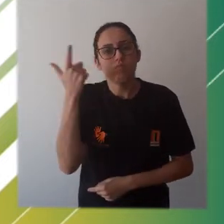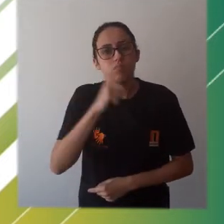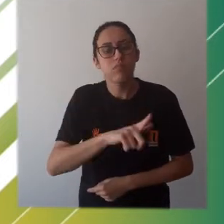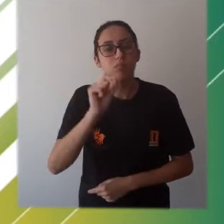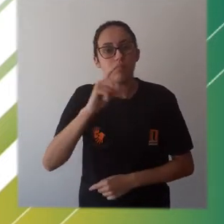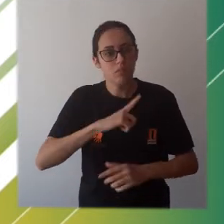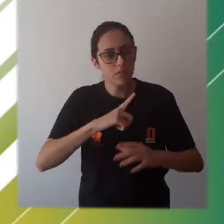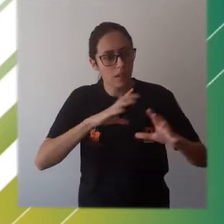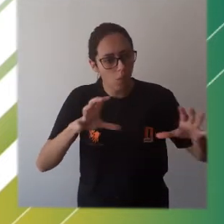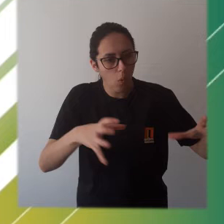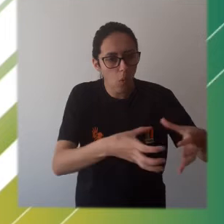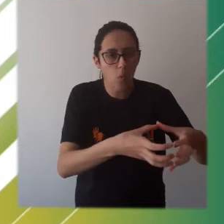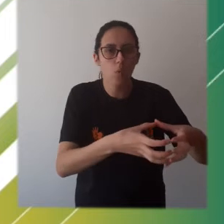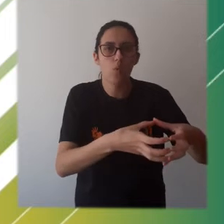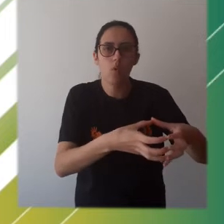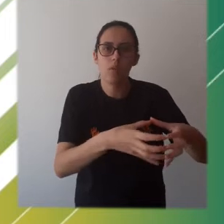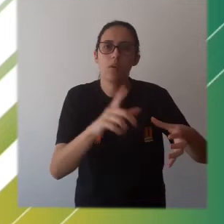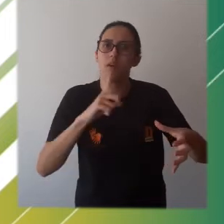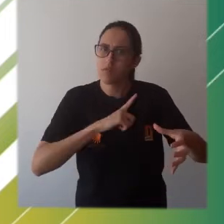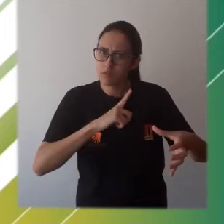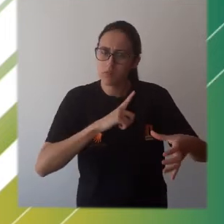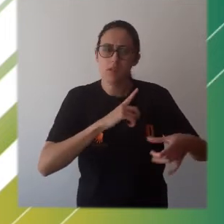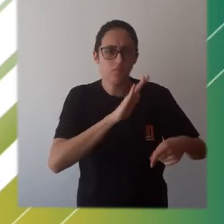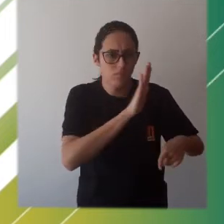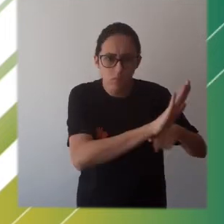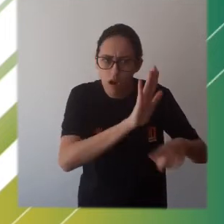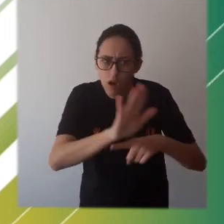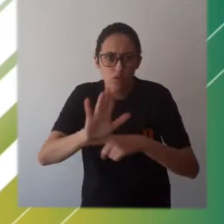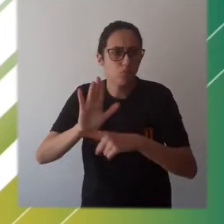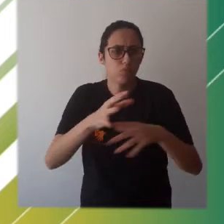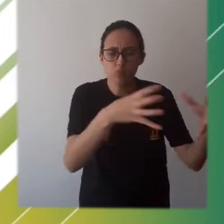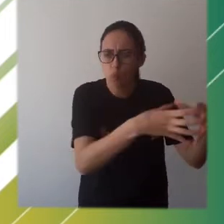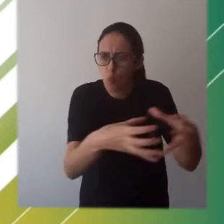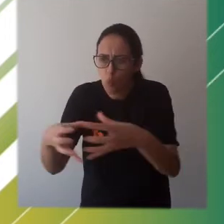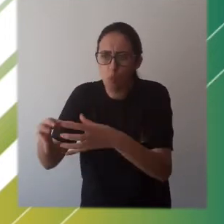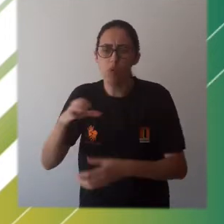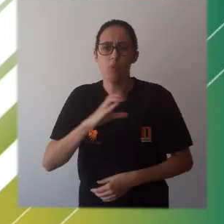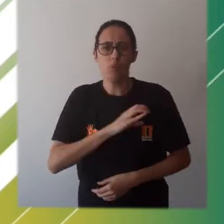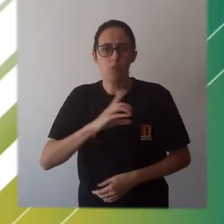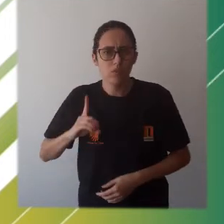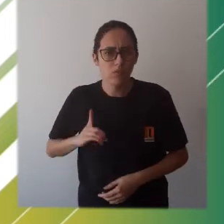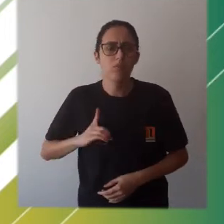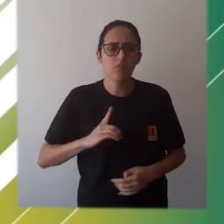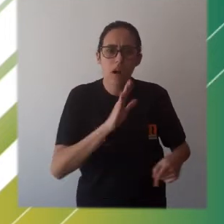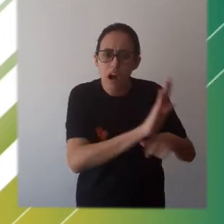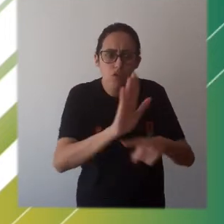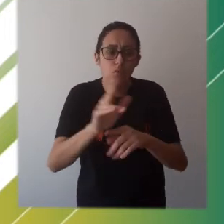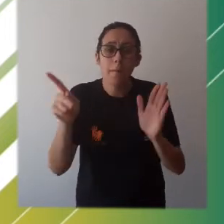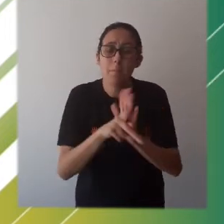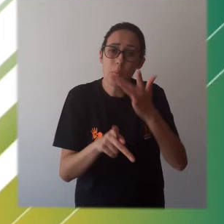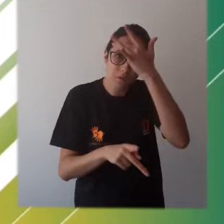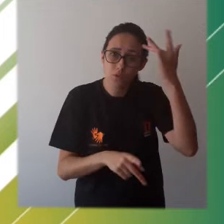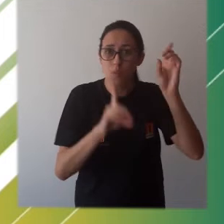área independente e transversal para lidar com todas as demais coordenações internas aqui, específica